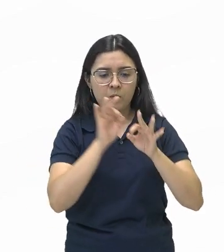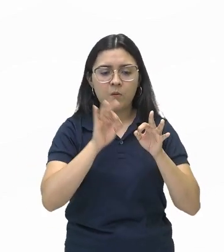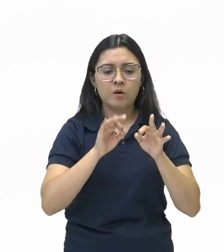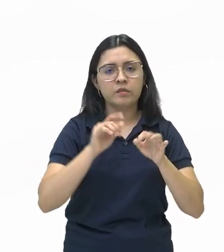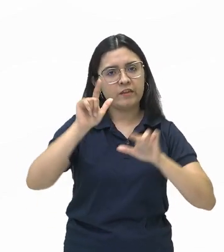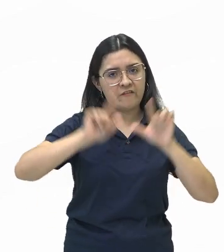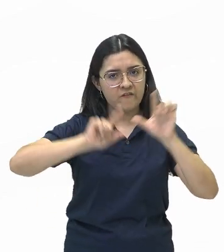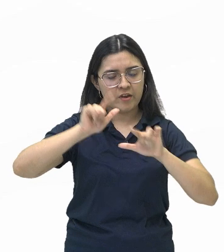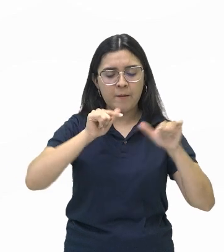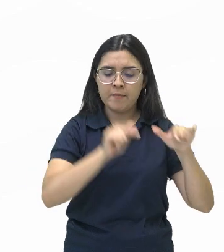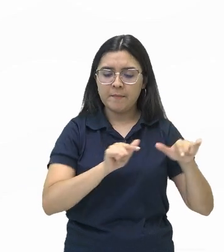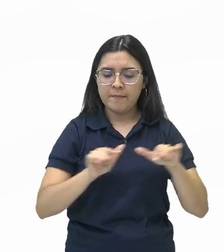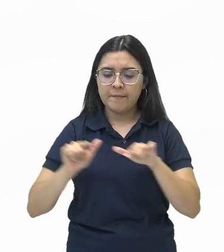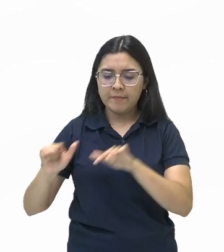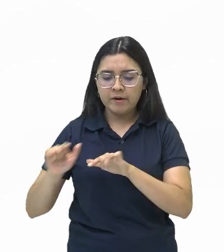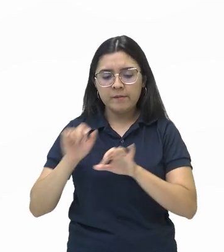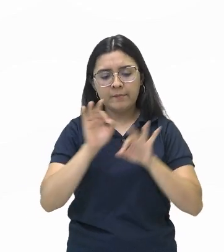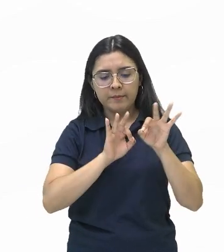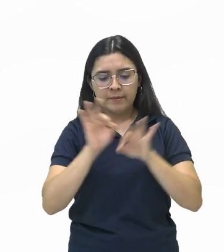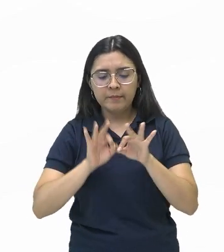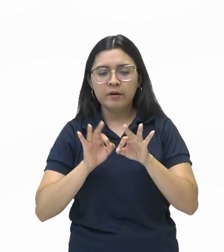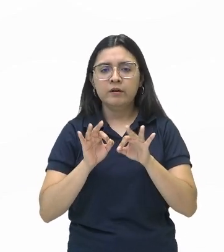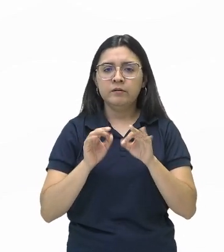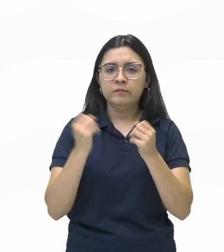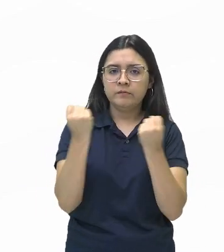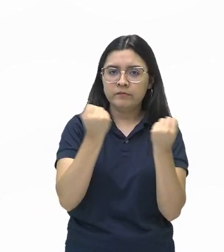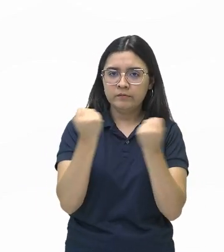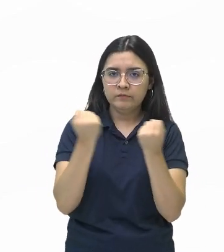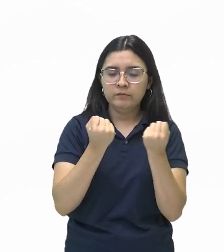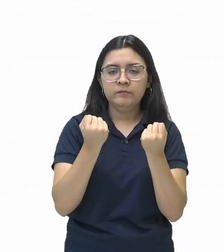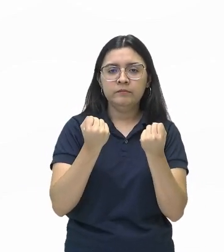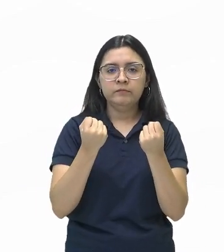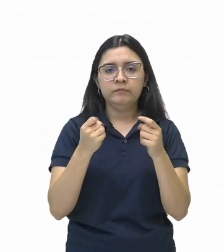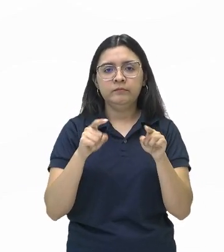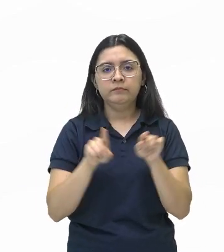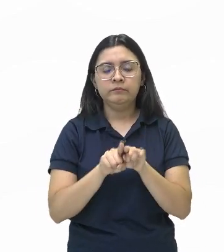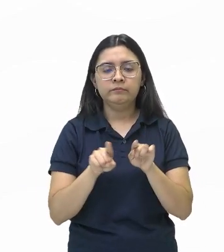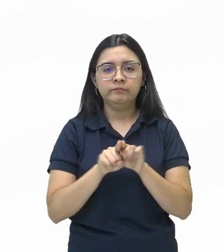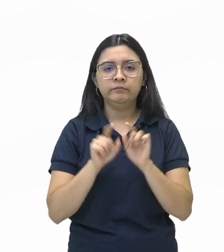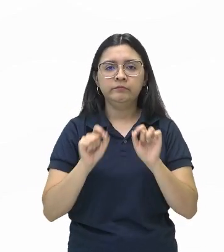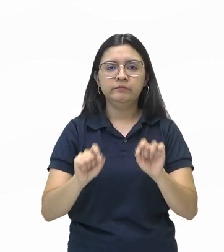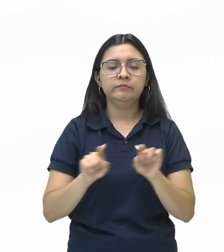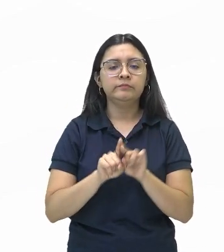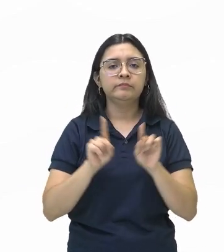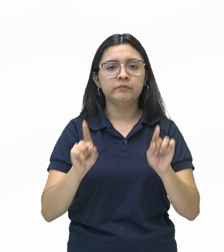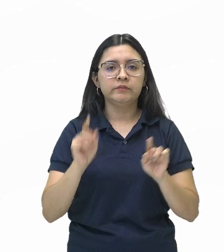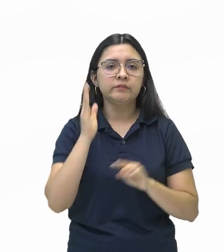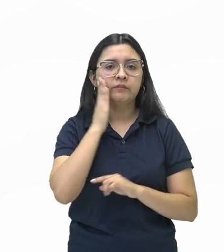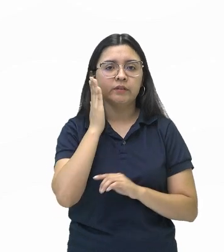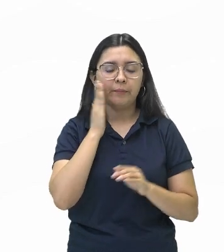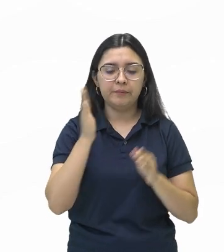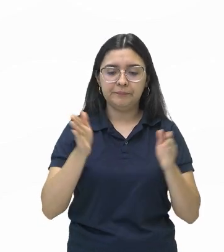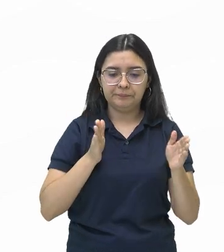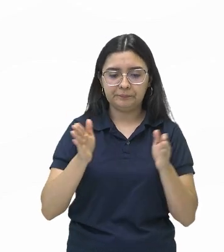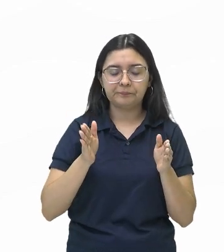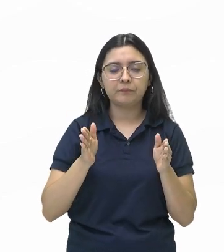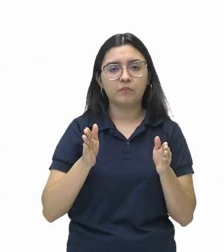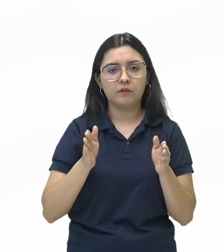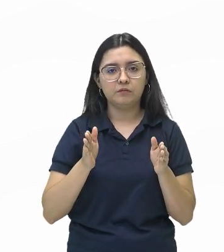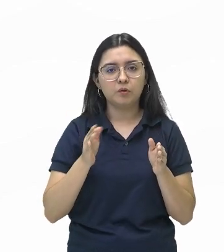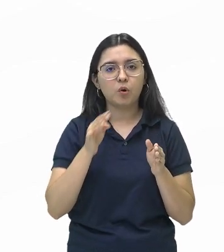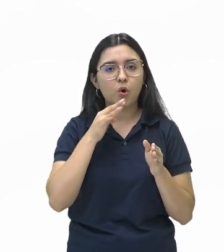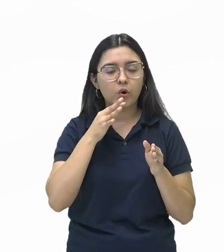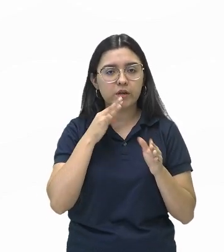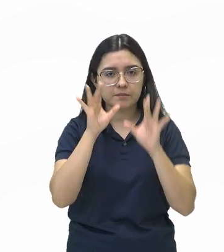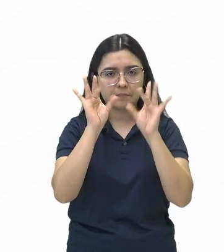uma TV, de um aparelho, de um carro, de um automóvel, né? Mas ele sabe aquela parte ali a qual ele